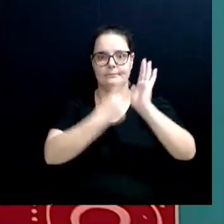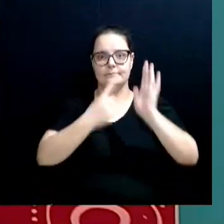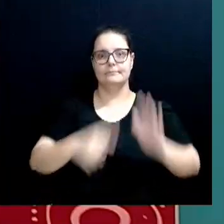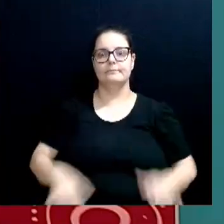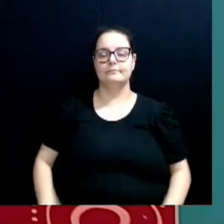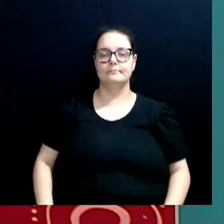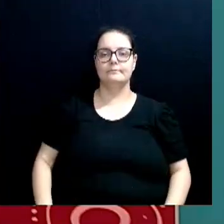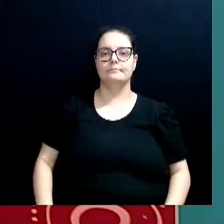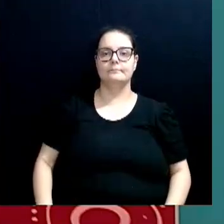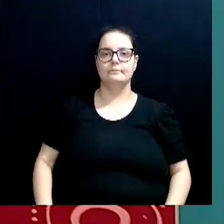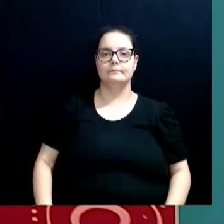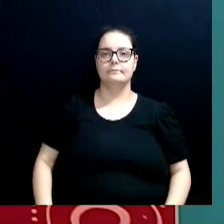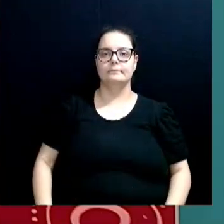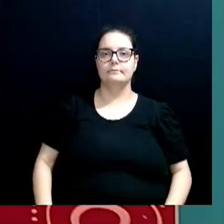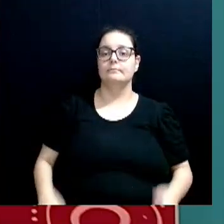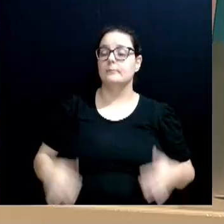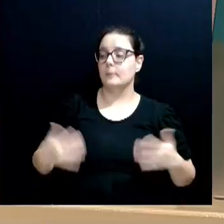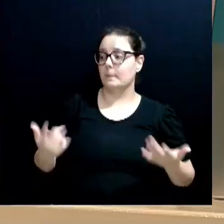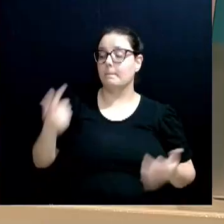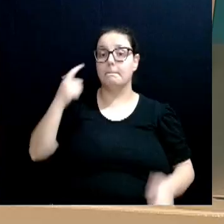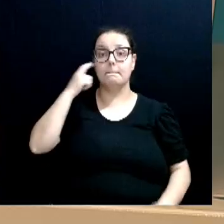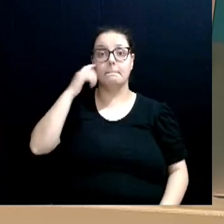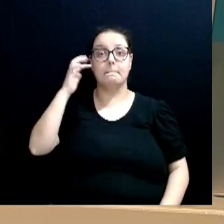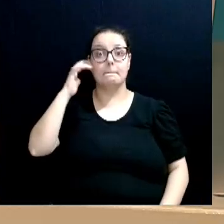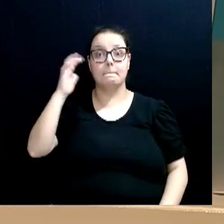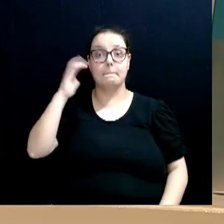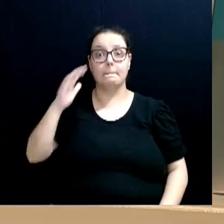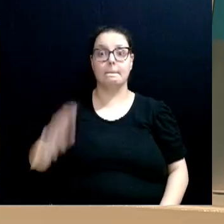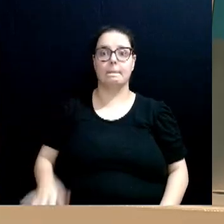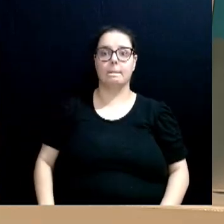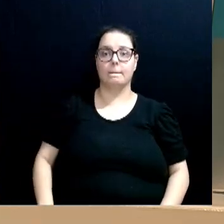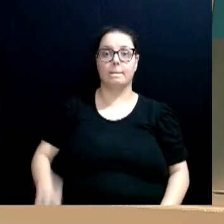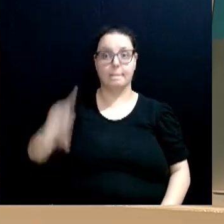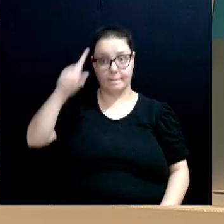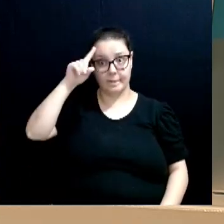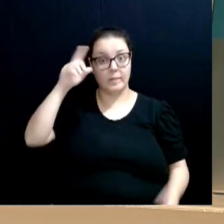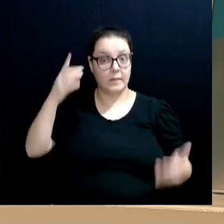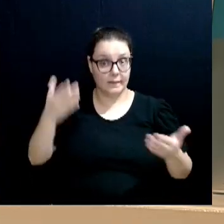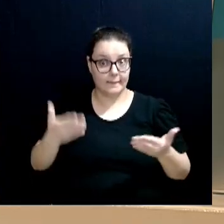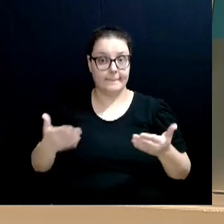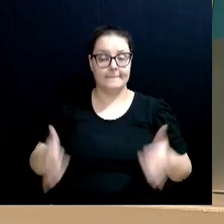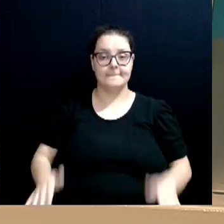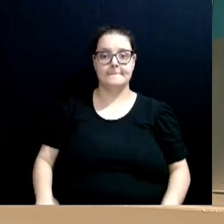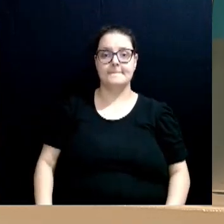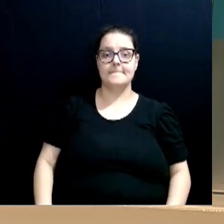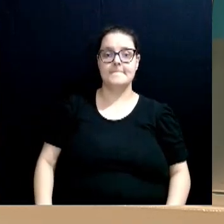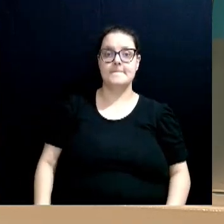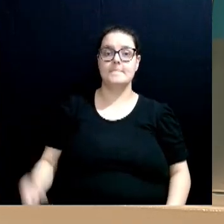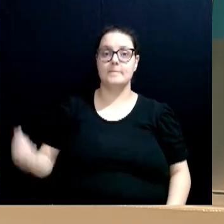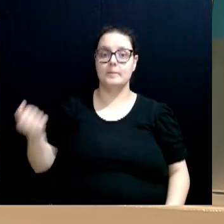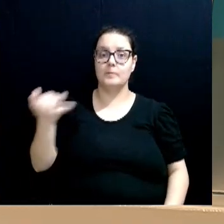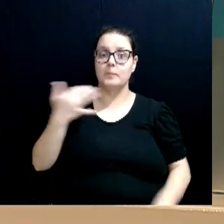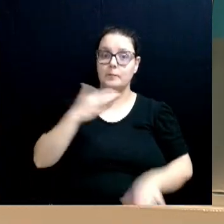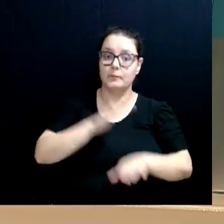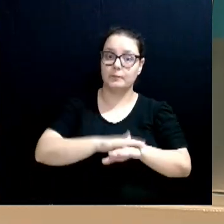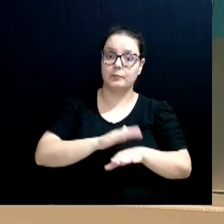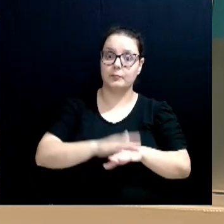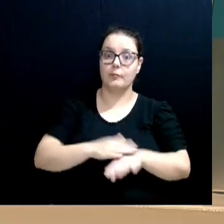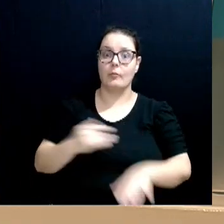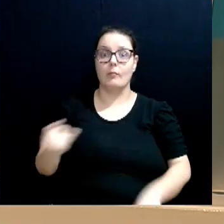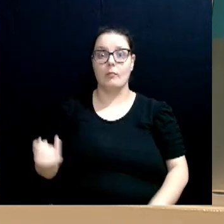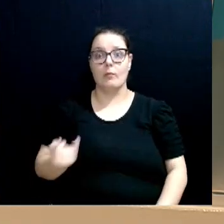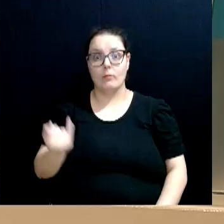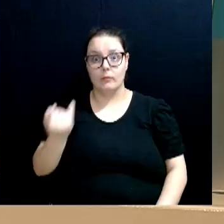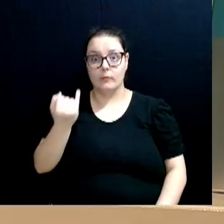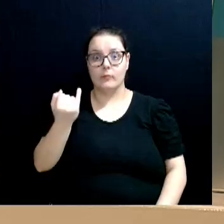E assim, pensando nos dias de hoje, né, quantas ações são importantes, né, inclusive para a